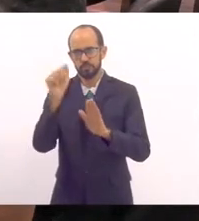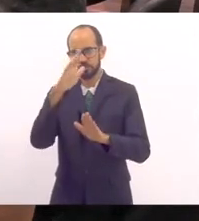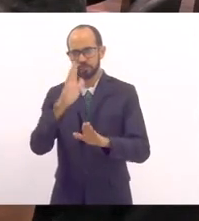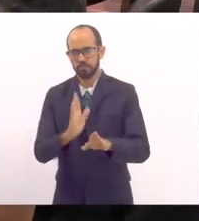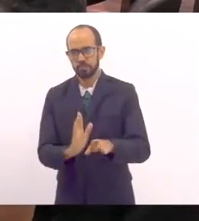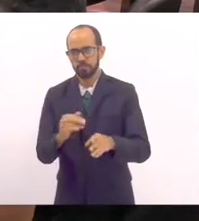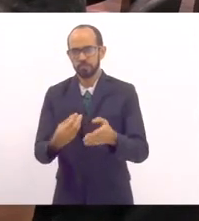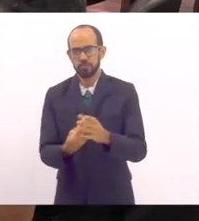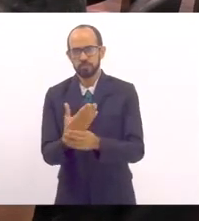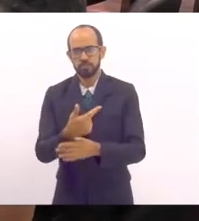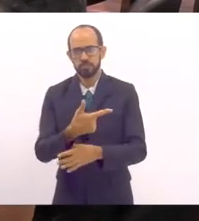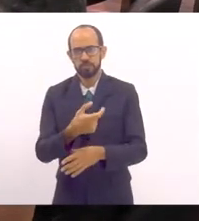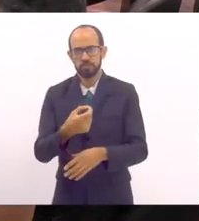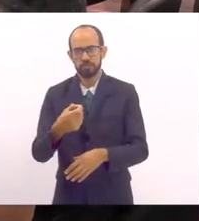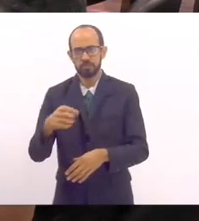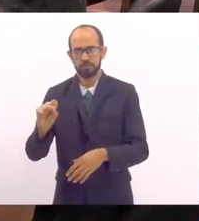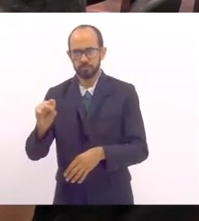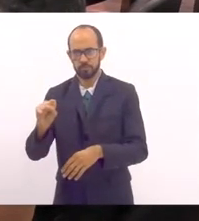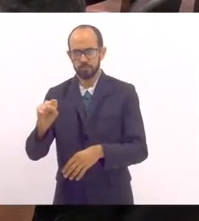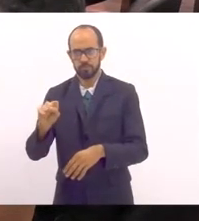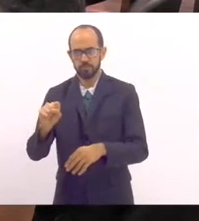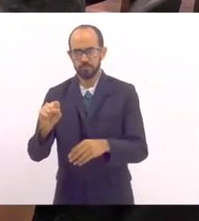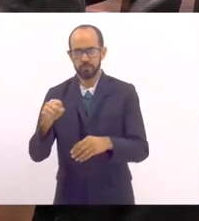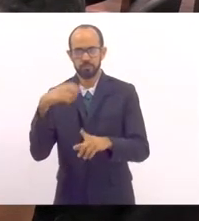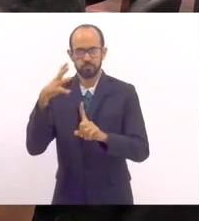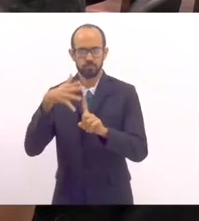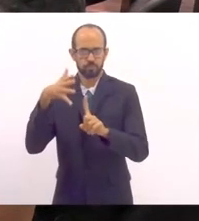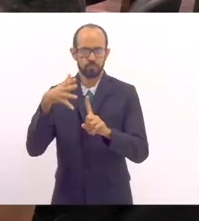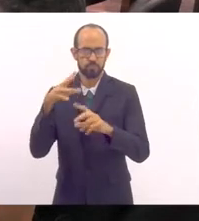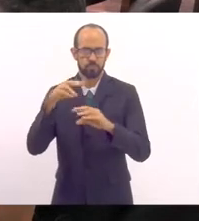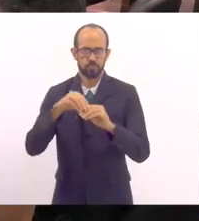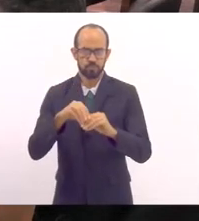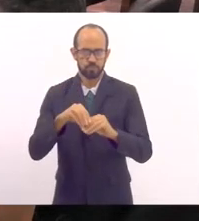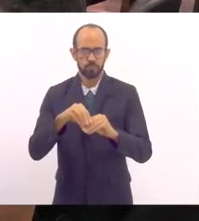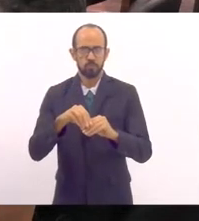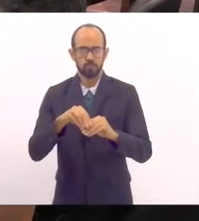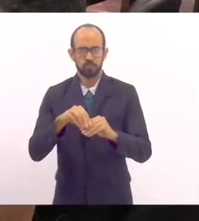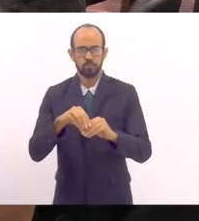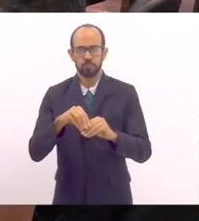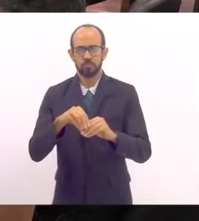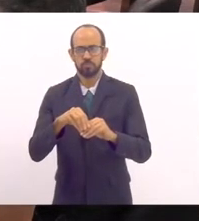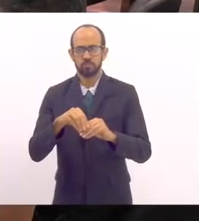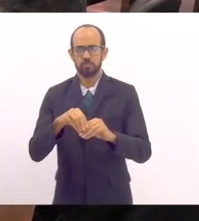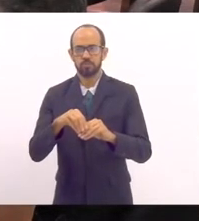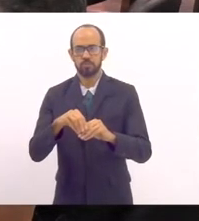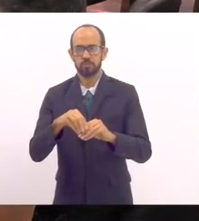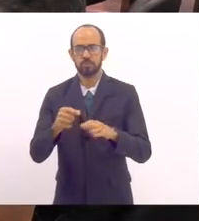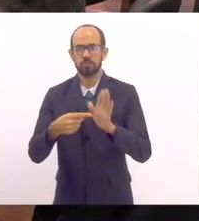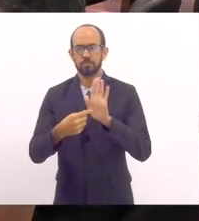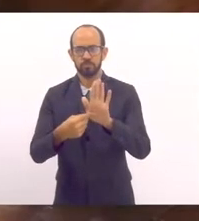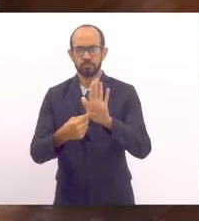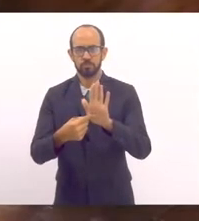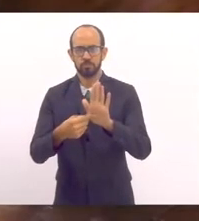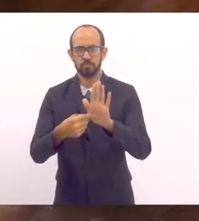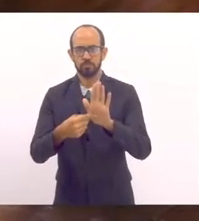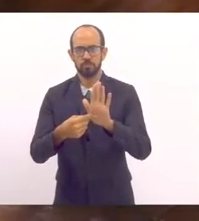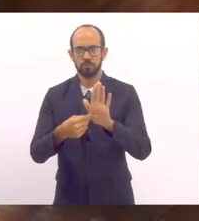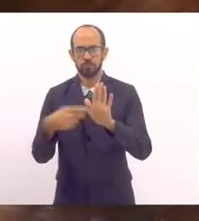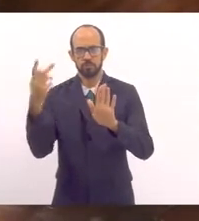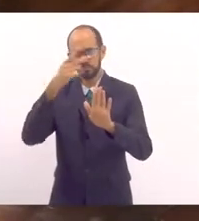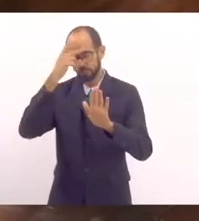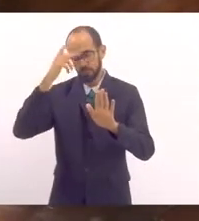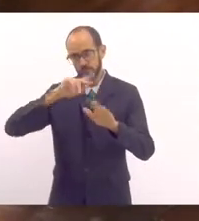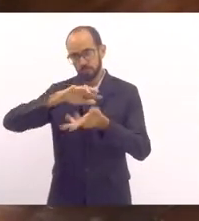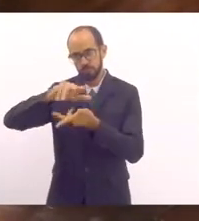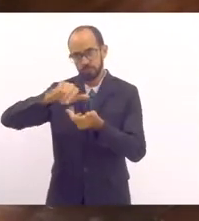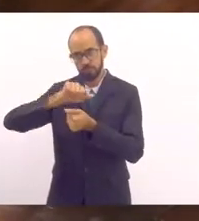2008. Eu queria fazer um breve relato, deputada, com a sua aquiescência, só para mostrar para as pessoas que o mundo está em transformação,